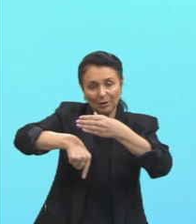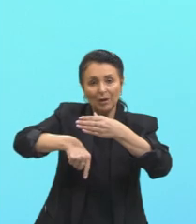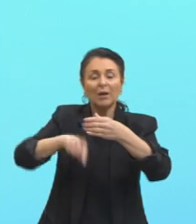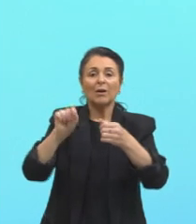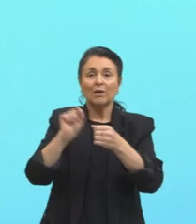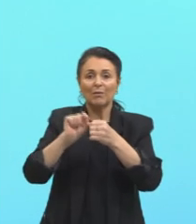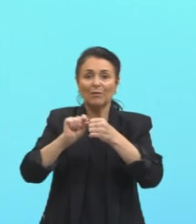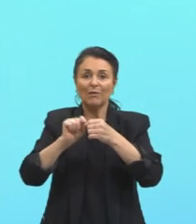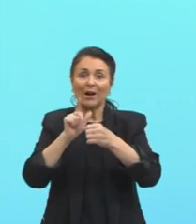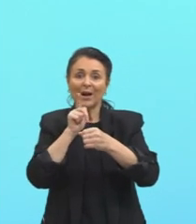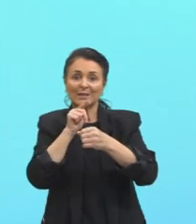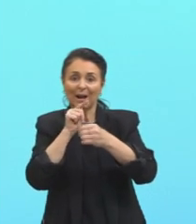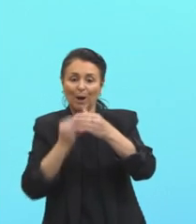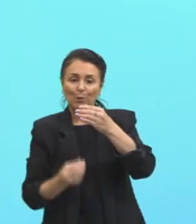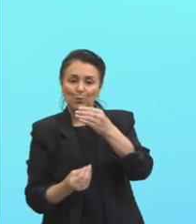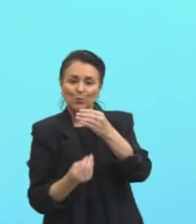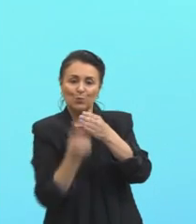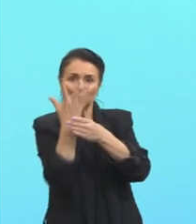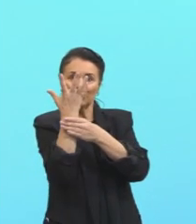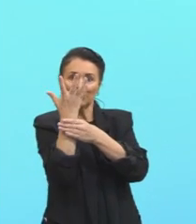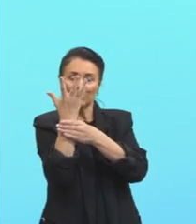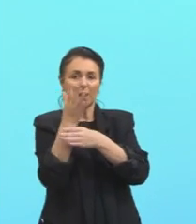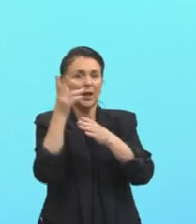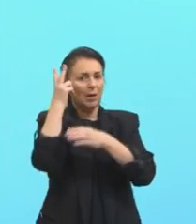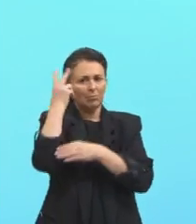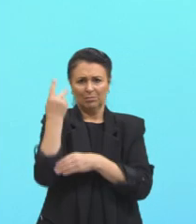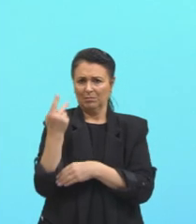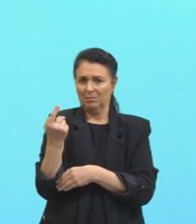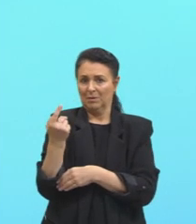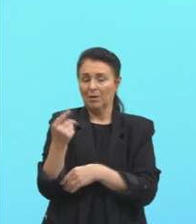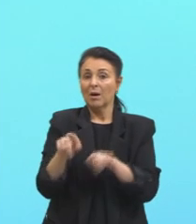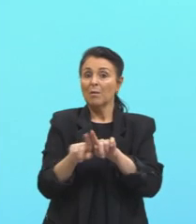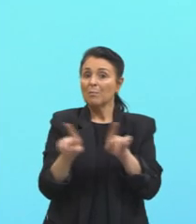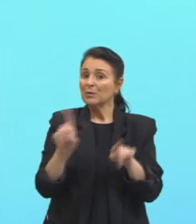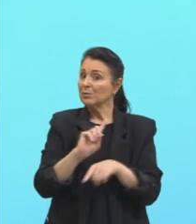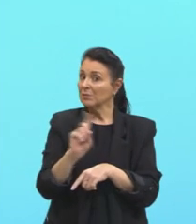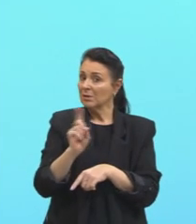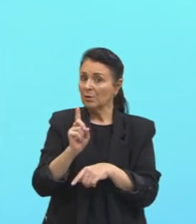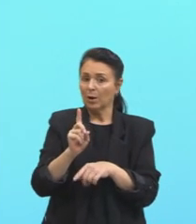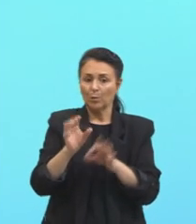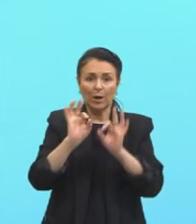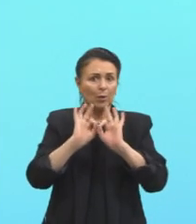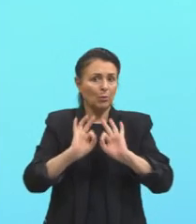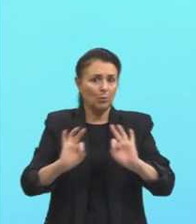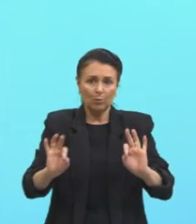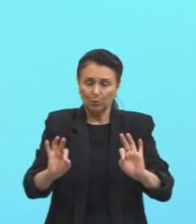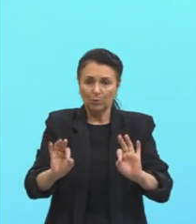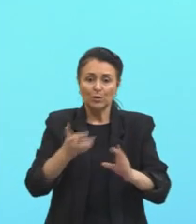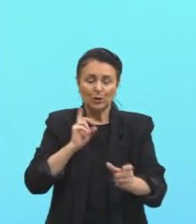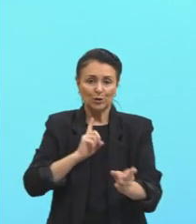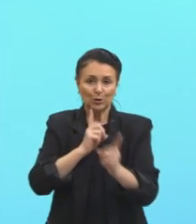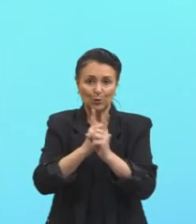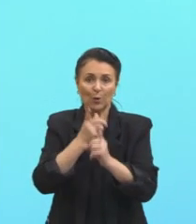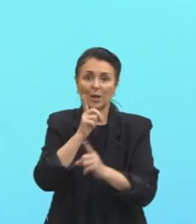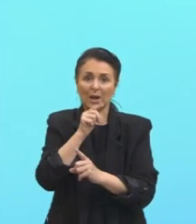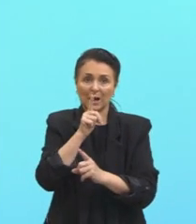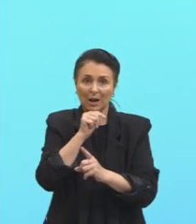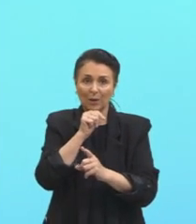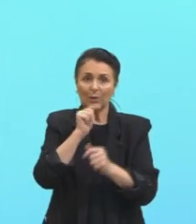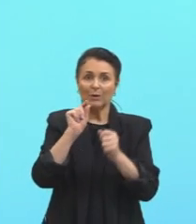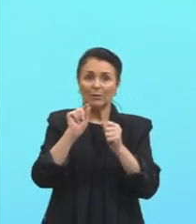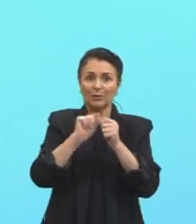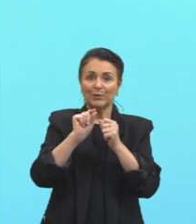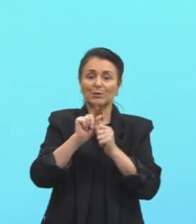fazer com que essa água o jovem naturalmente já é um poço que não é artesiano tem um poço comum nessa água tu vai ter que fazer